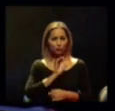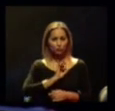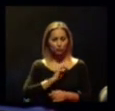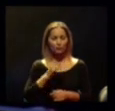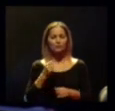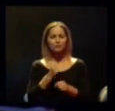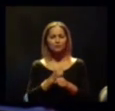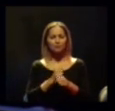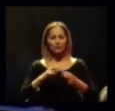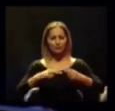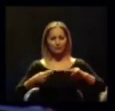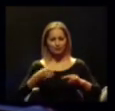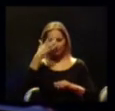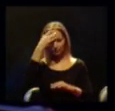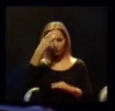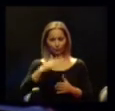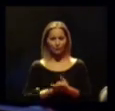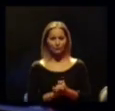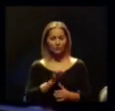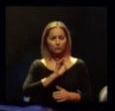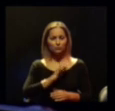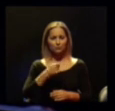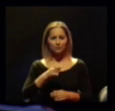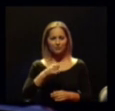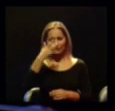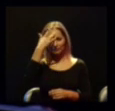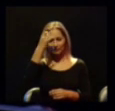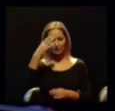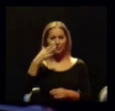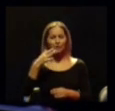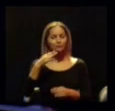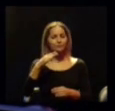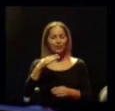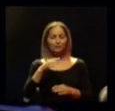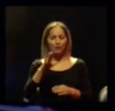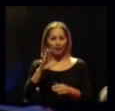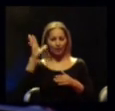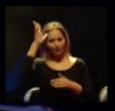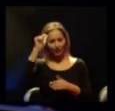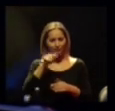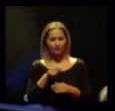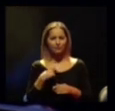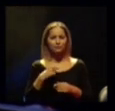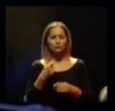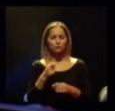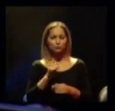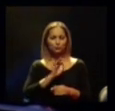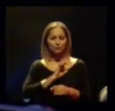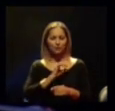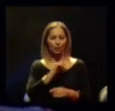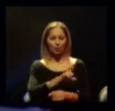Câmara Municipal de Setúbal, Sr. Presidente da Câmara Municipal de Almada, Sr. Vice-Presidente da Câmara Municipal de